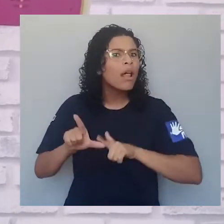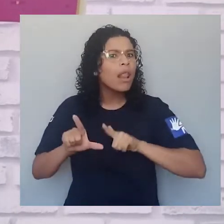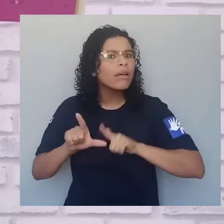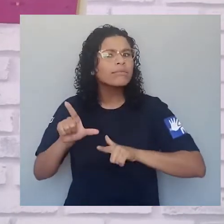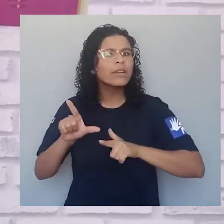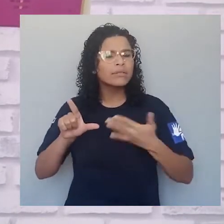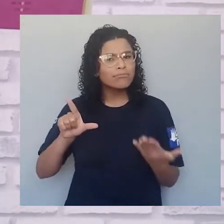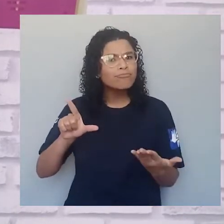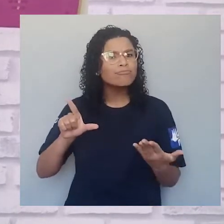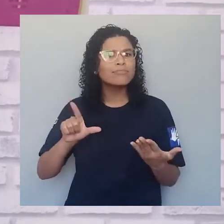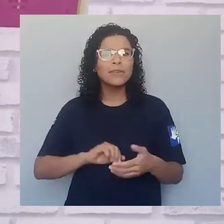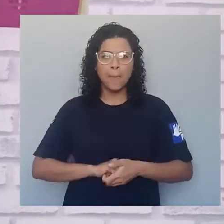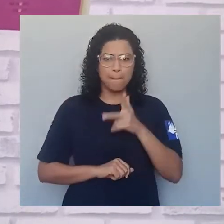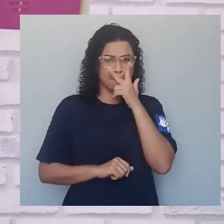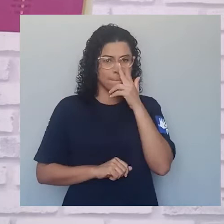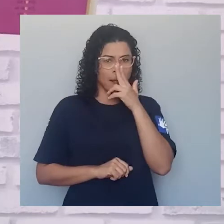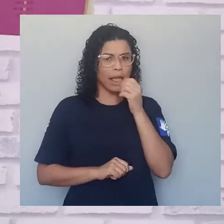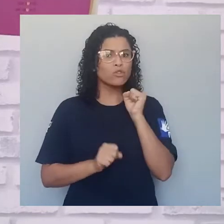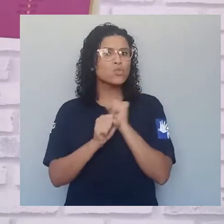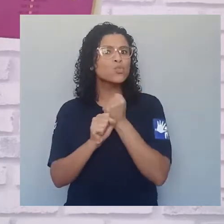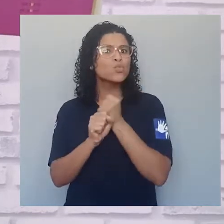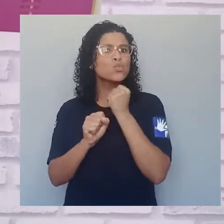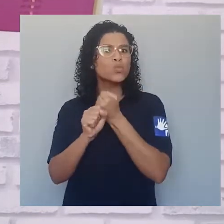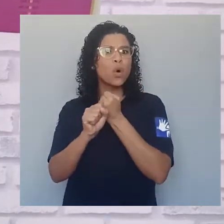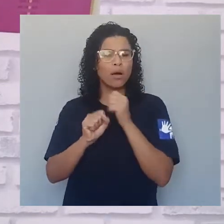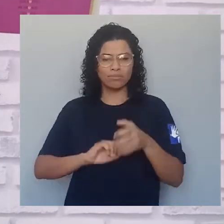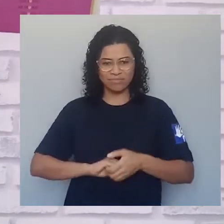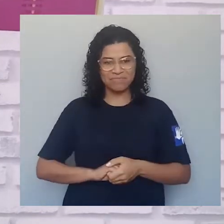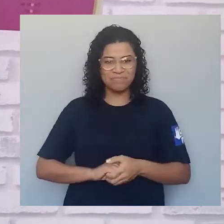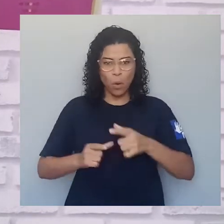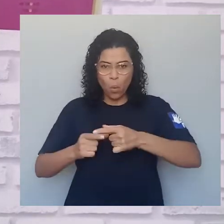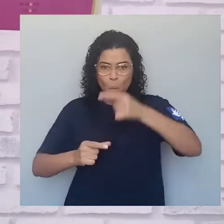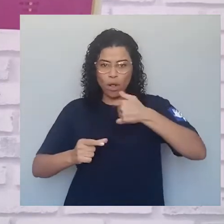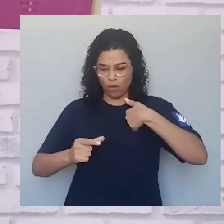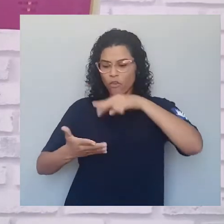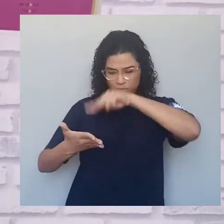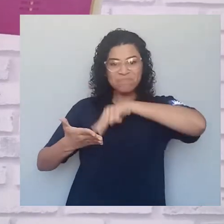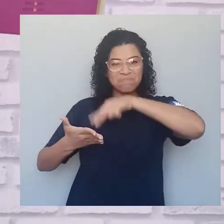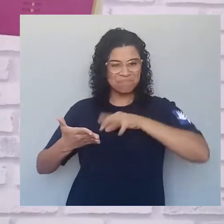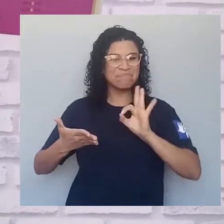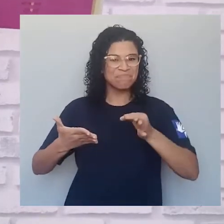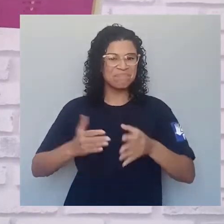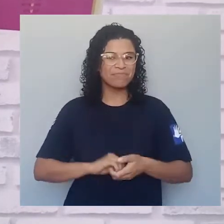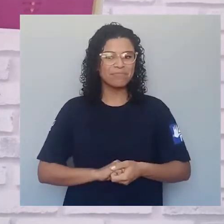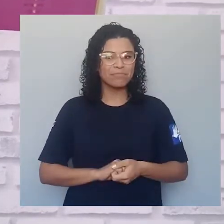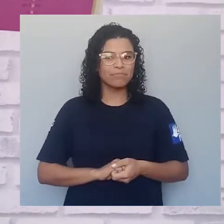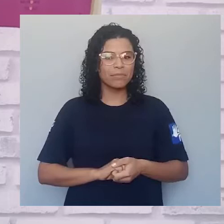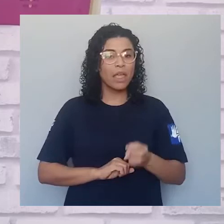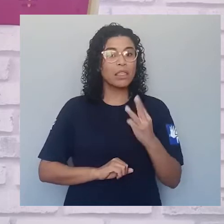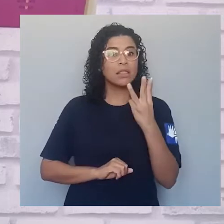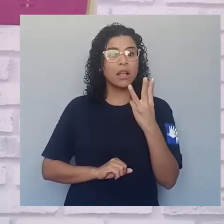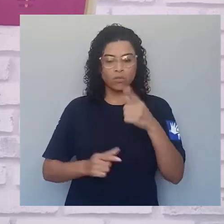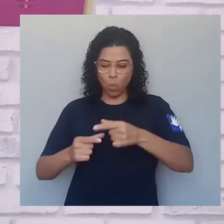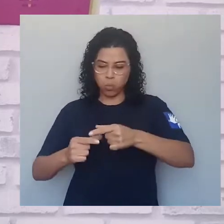mesmo? Uma assim em cima da outra, parece até uma construção. Vou ler o que está escrito aqui. Três